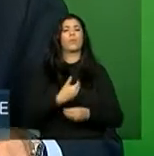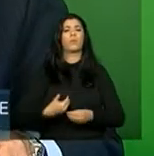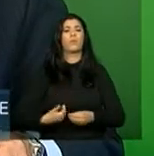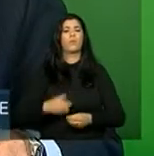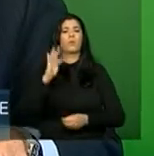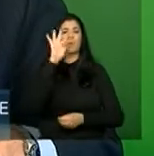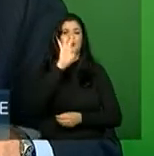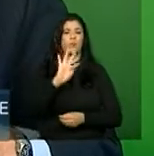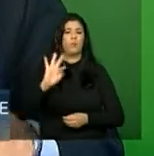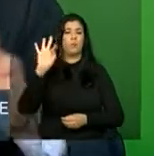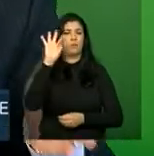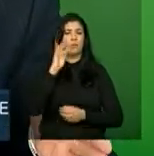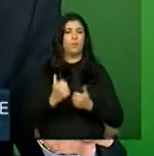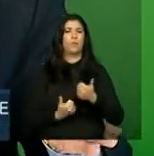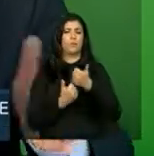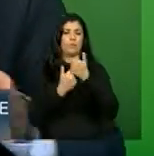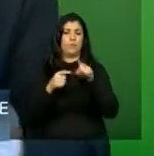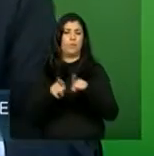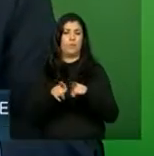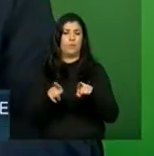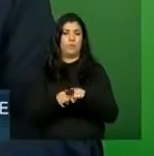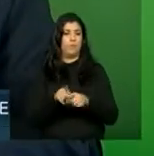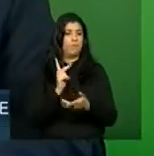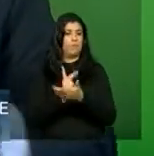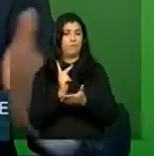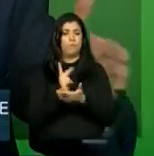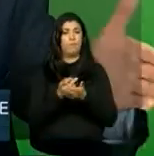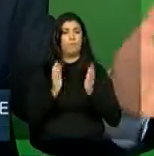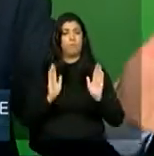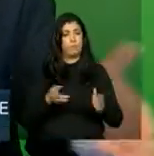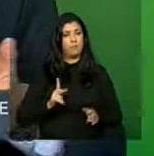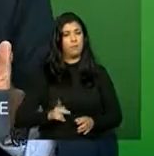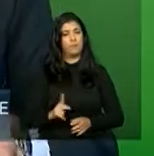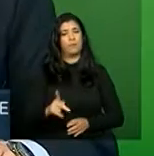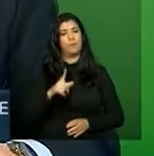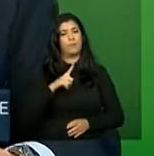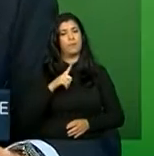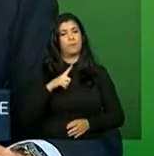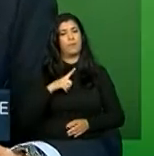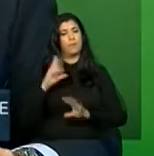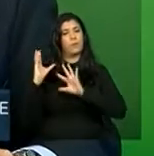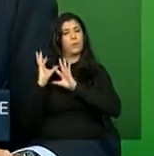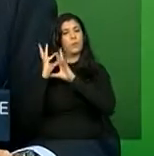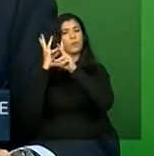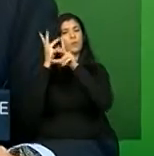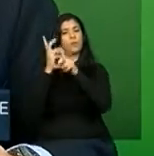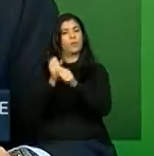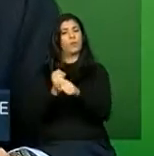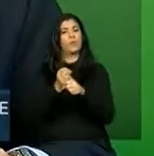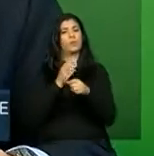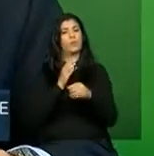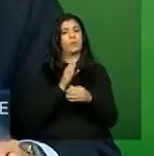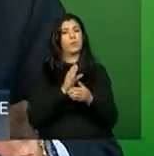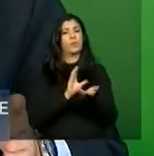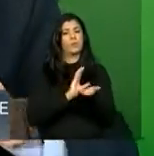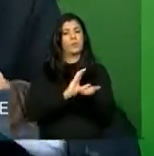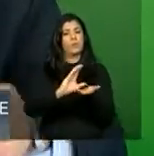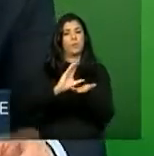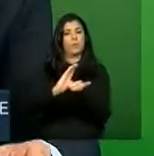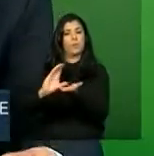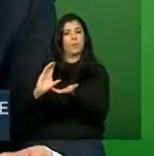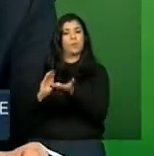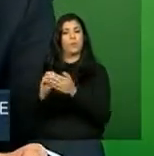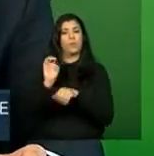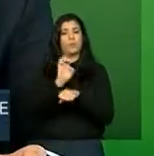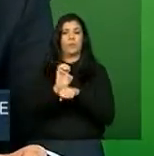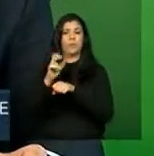EA apoiar Com certeza da mesma forma que estamos apoiando e tem esse histórico de investimentos com o estado de São Paulo